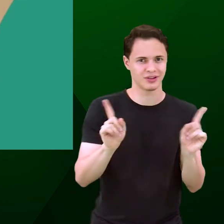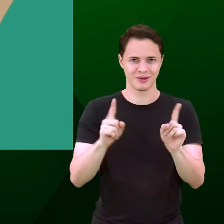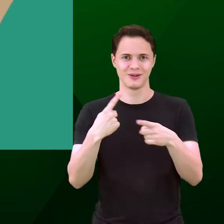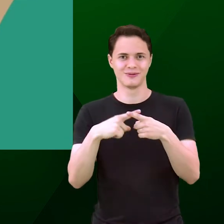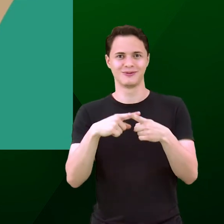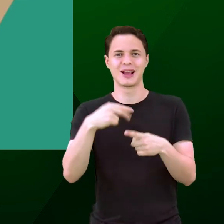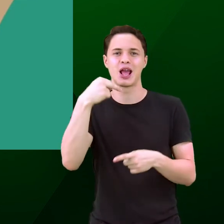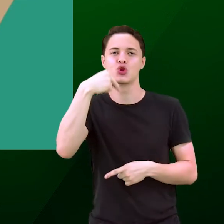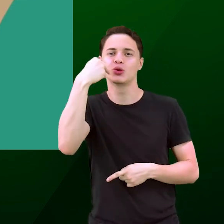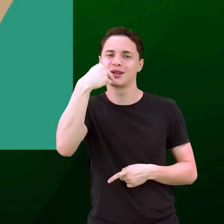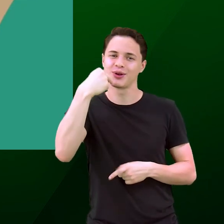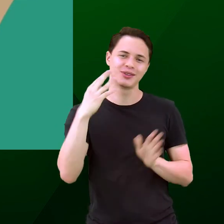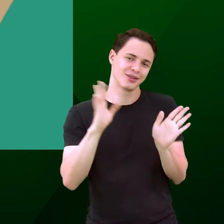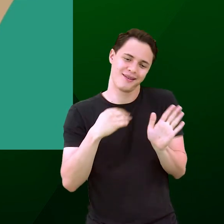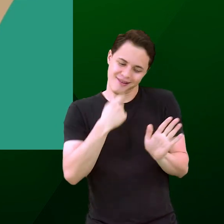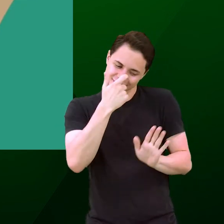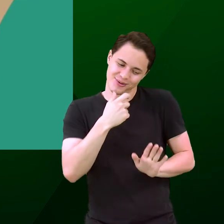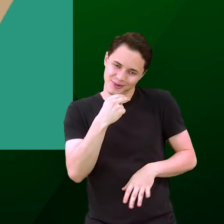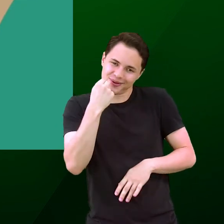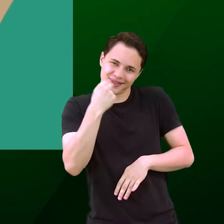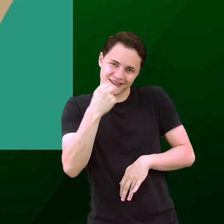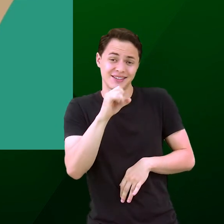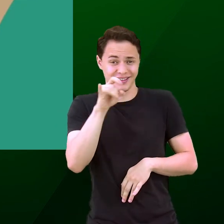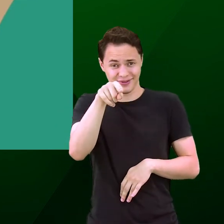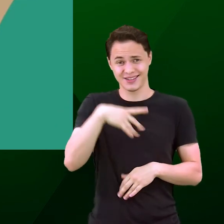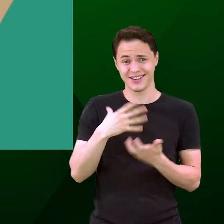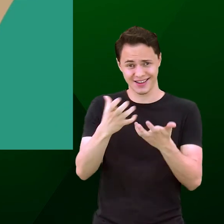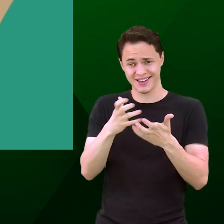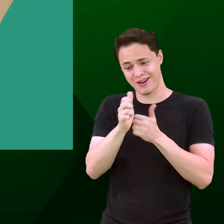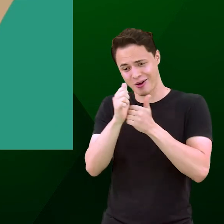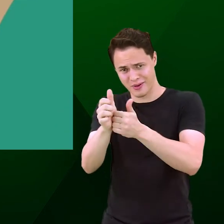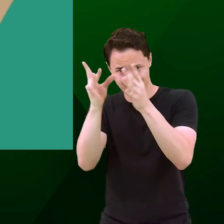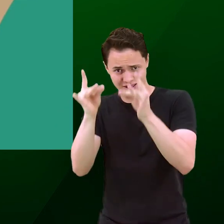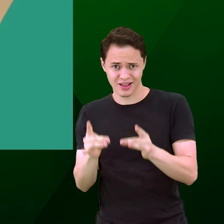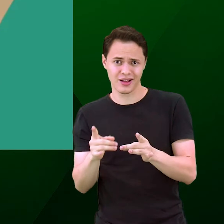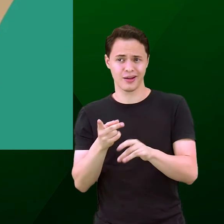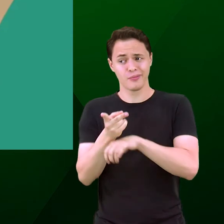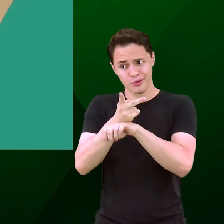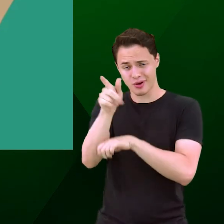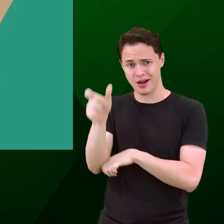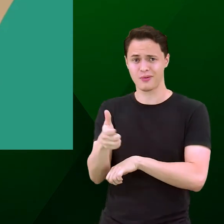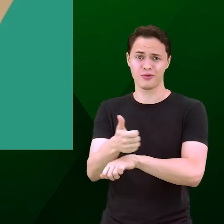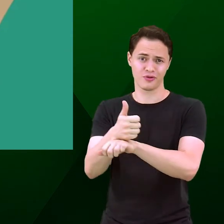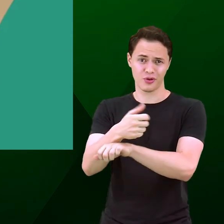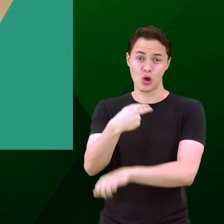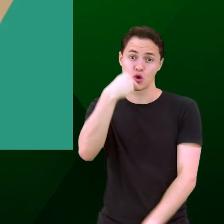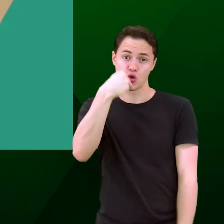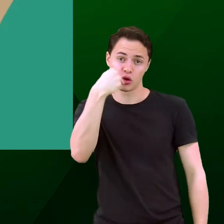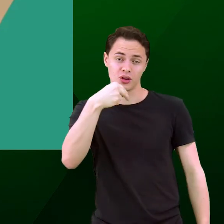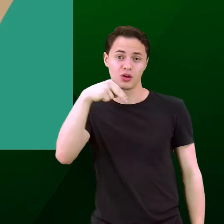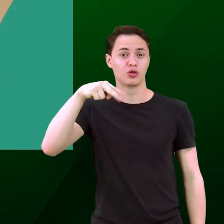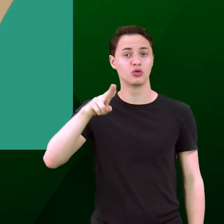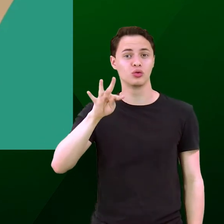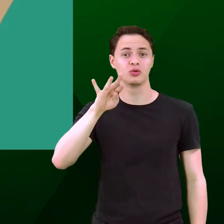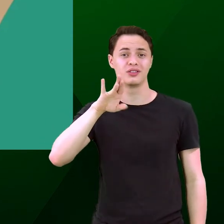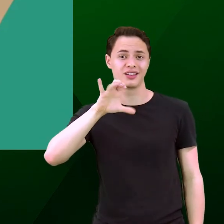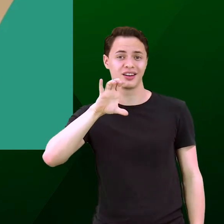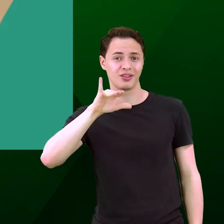treino. Tudo isso são elementos que interferem né, na nossa recuperação corporal